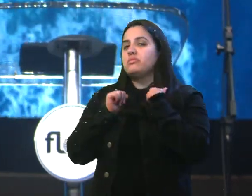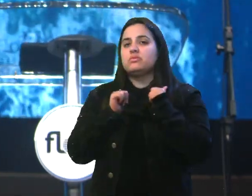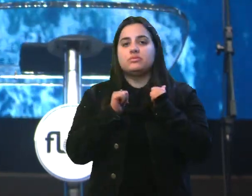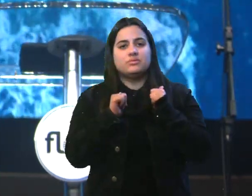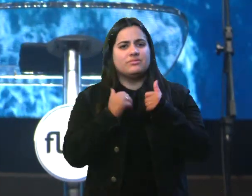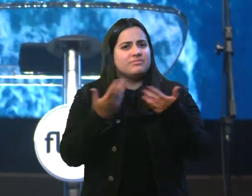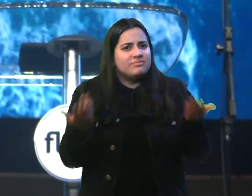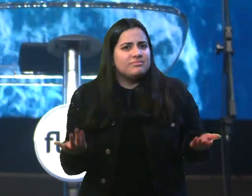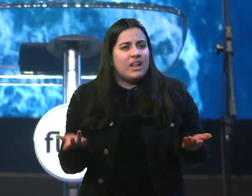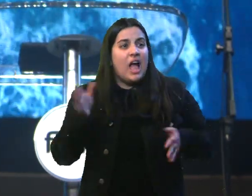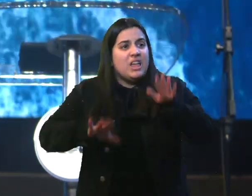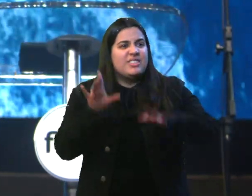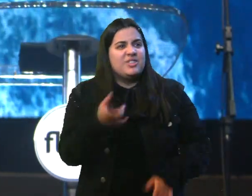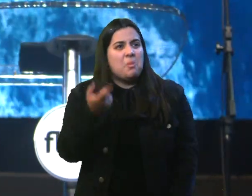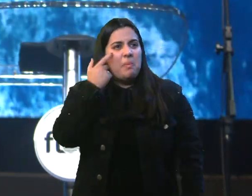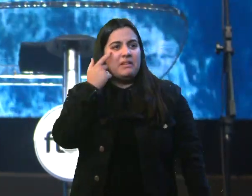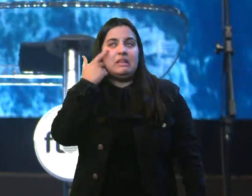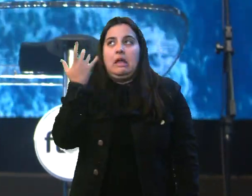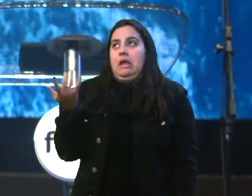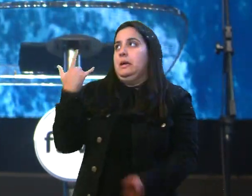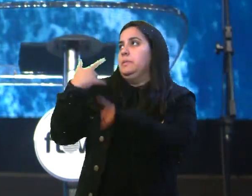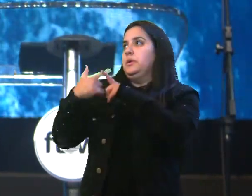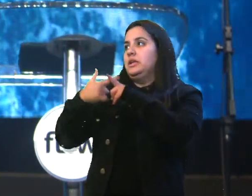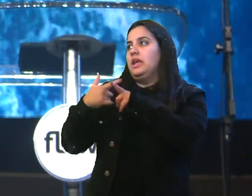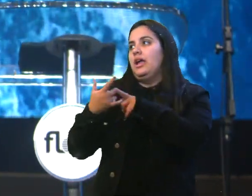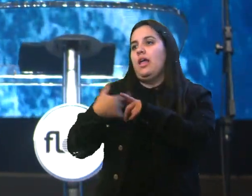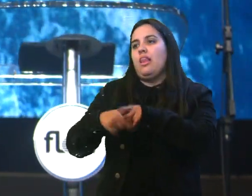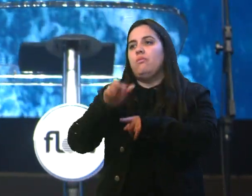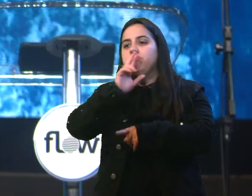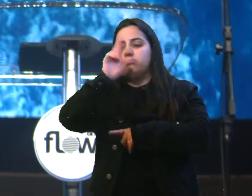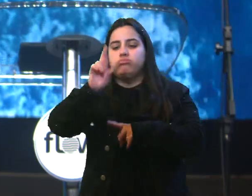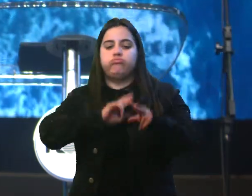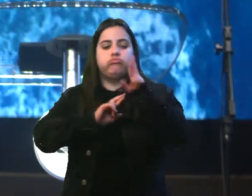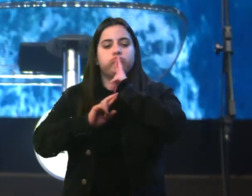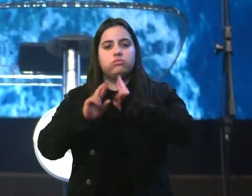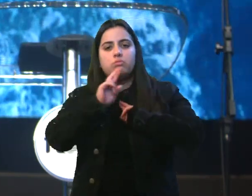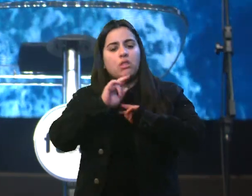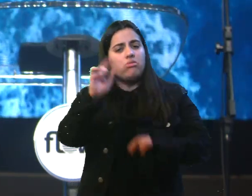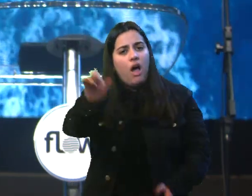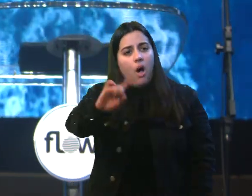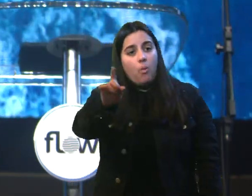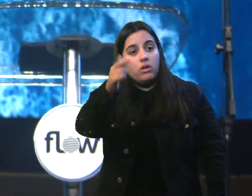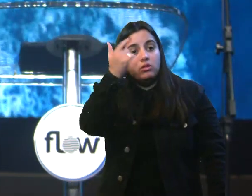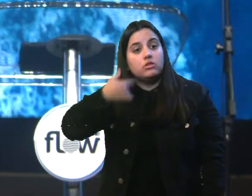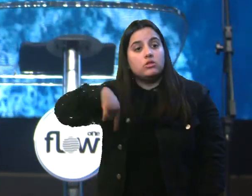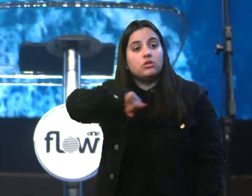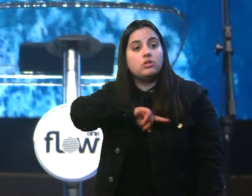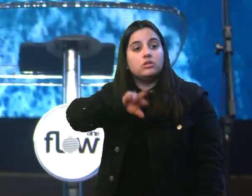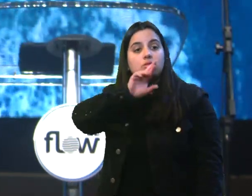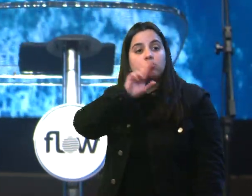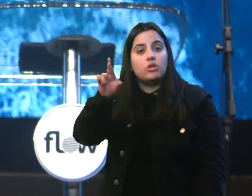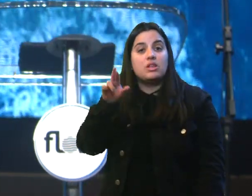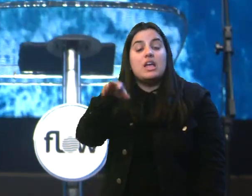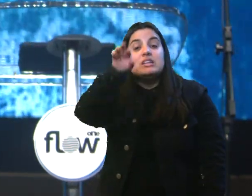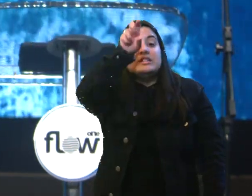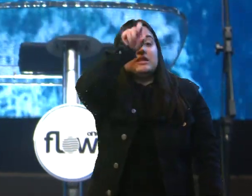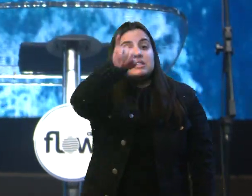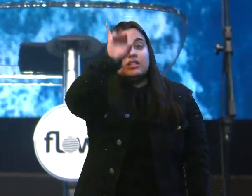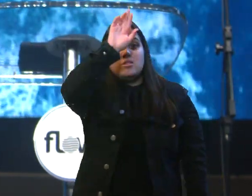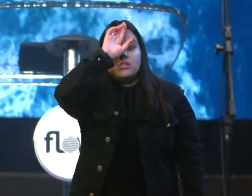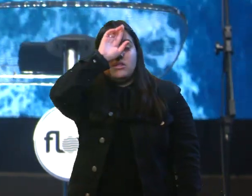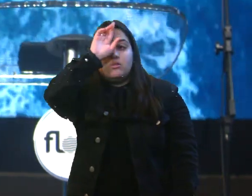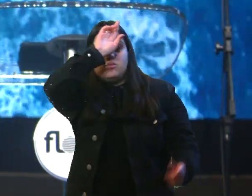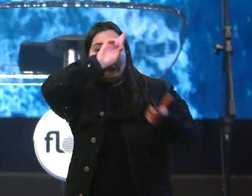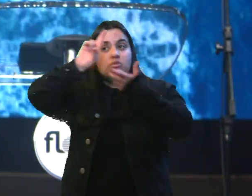E a gente pensa que as grandes respostas é que vão dizer que a gente está em sucesso. Não, não, não. A resposta é nossa. Se o Senhor